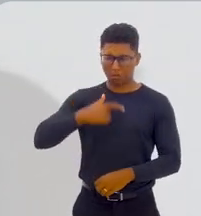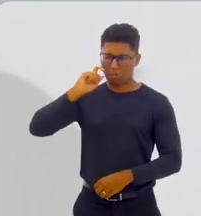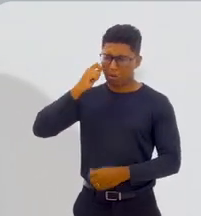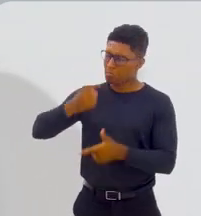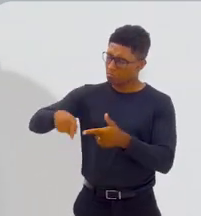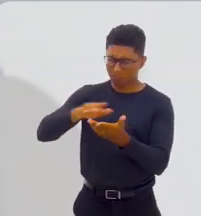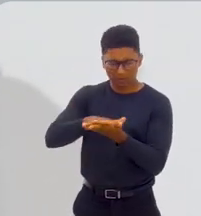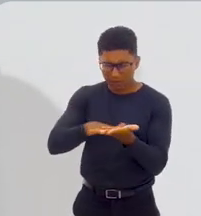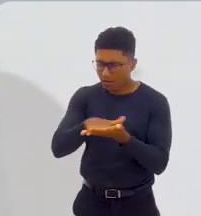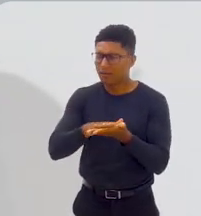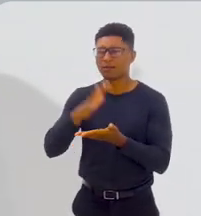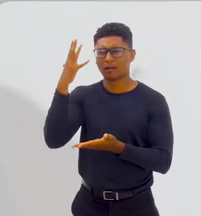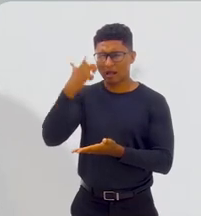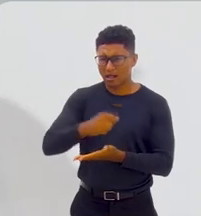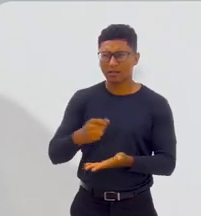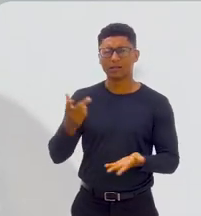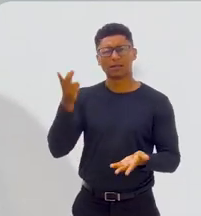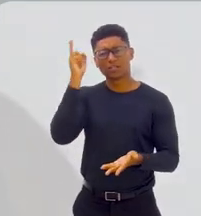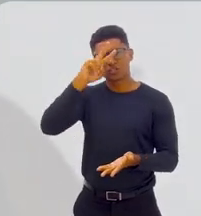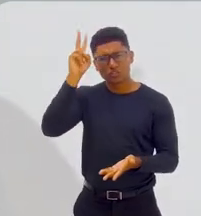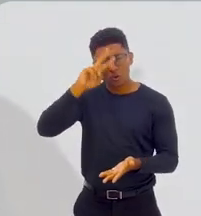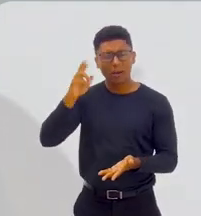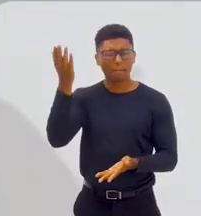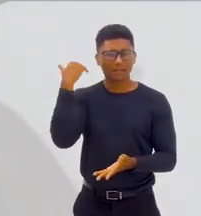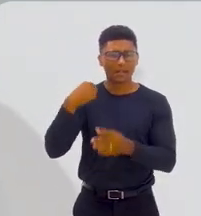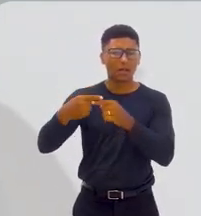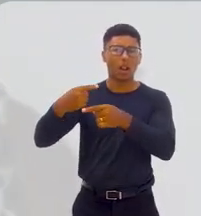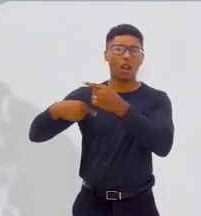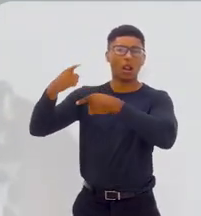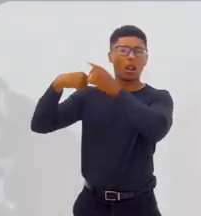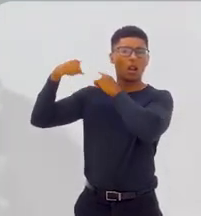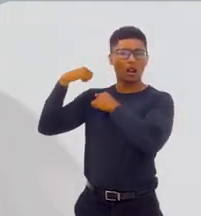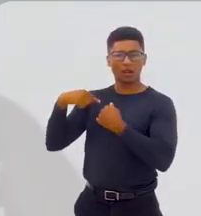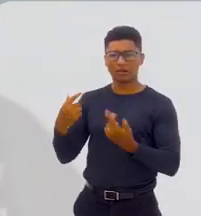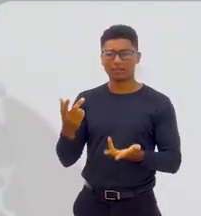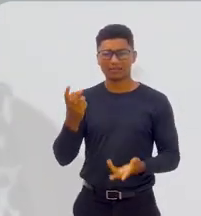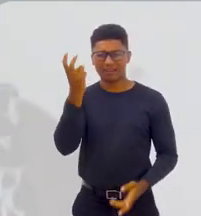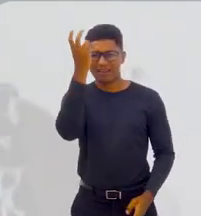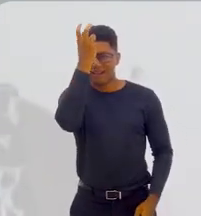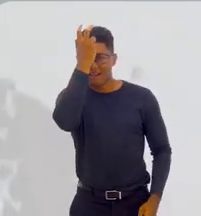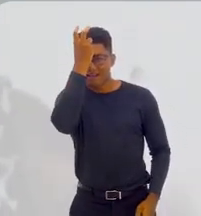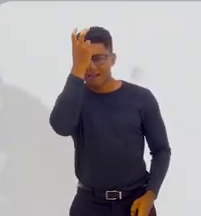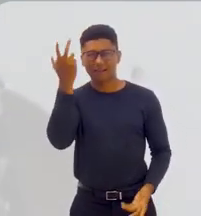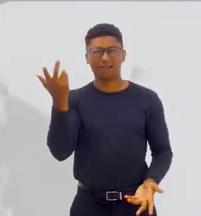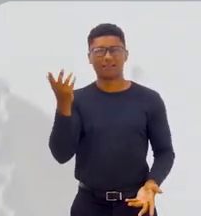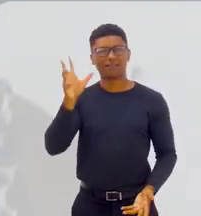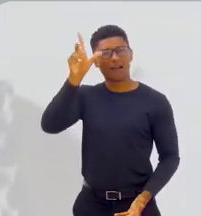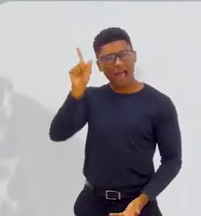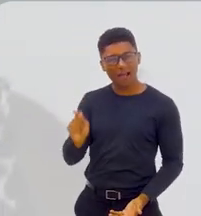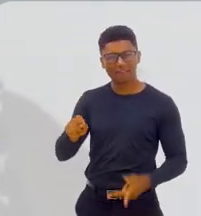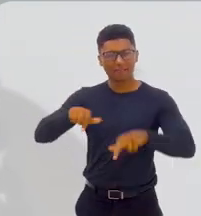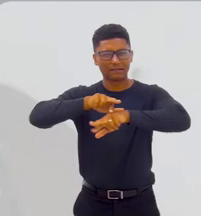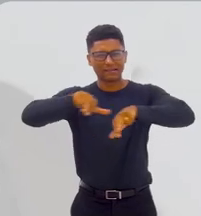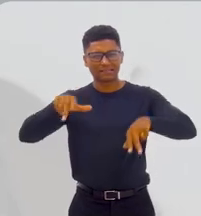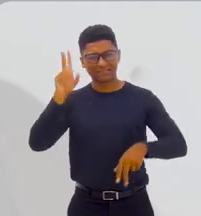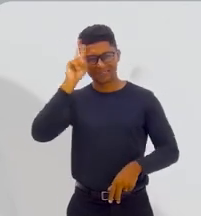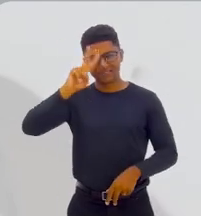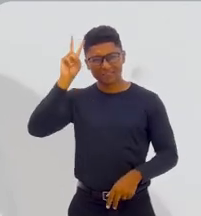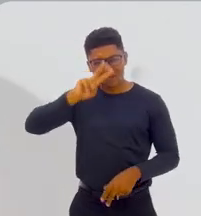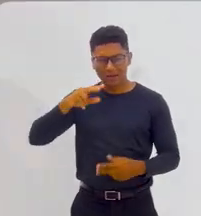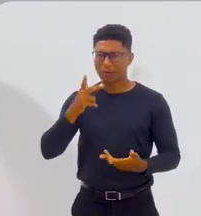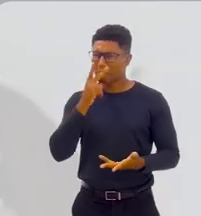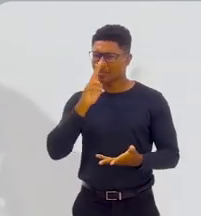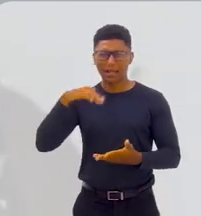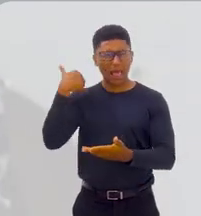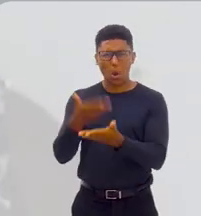que ser preto é maravilhoso, que é lindo, contar para ela a história dos nossos ancestrais, dos faraós, né, de África e tudo que